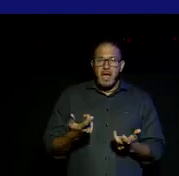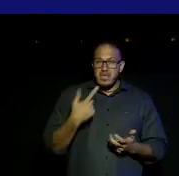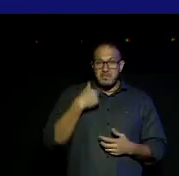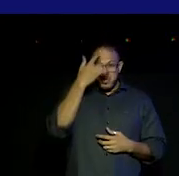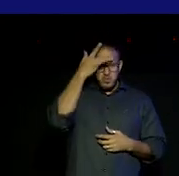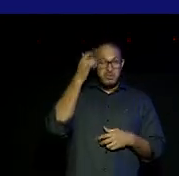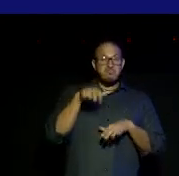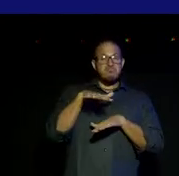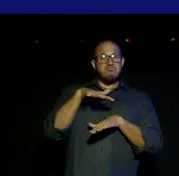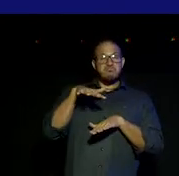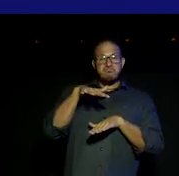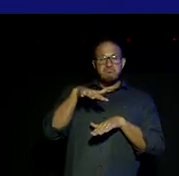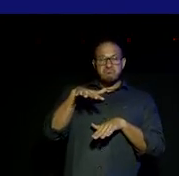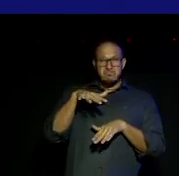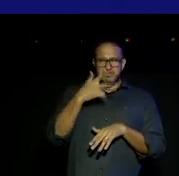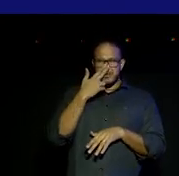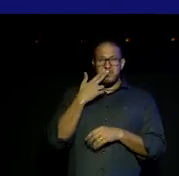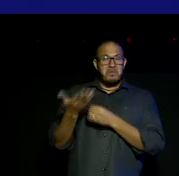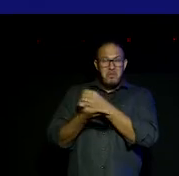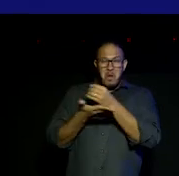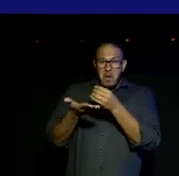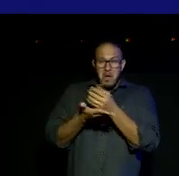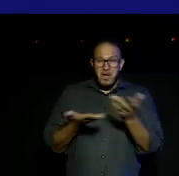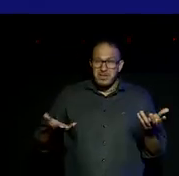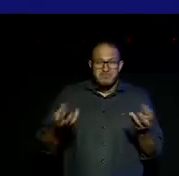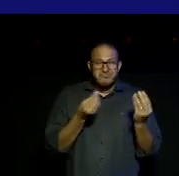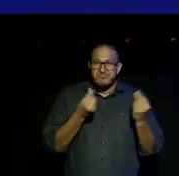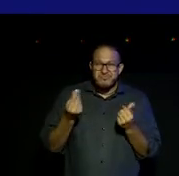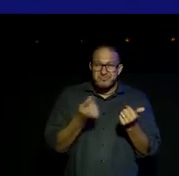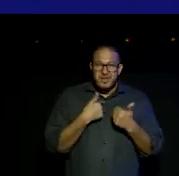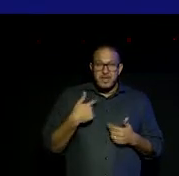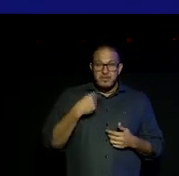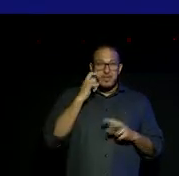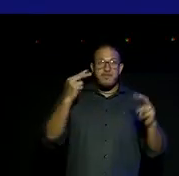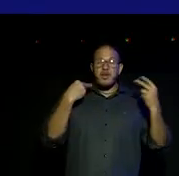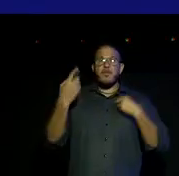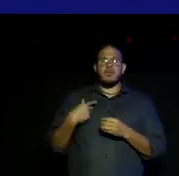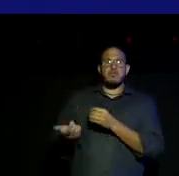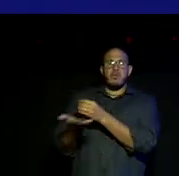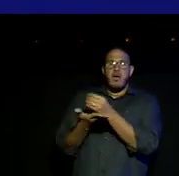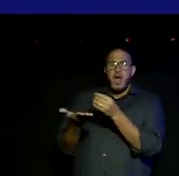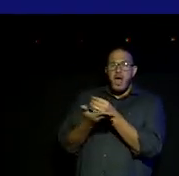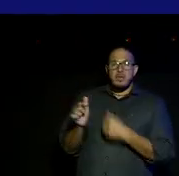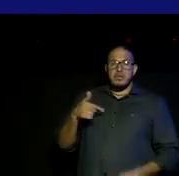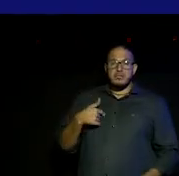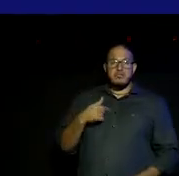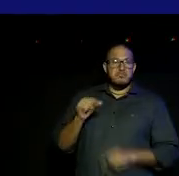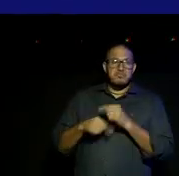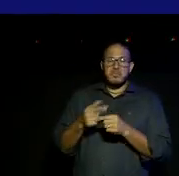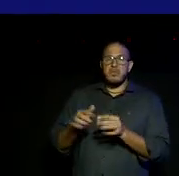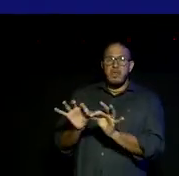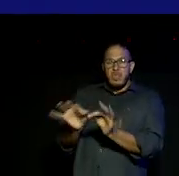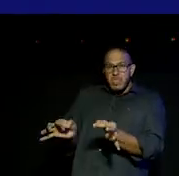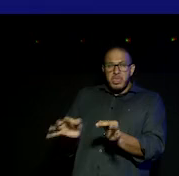só gera superficial. Isso é óbvio, isso é uma questão de paralelismo. Superficial dá a luz